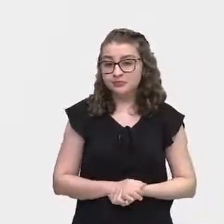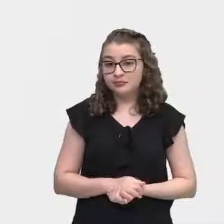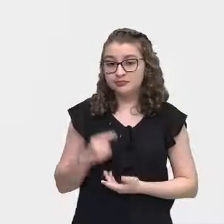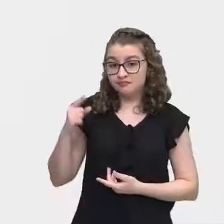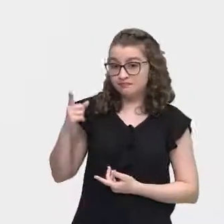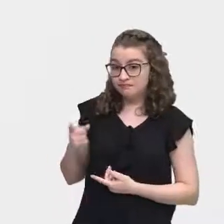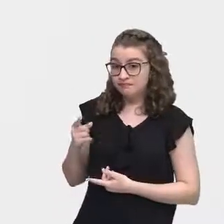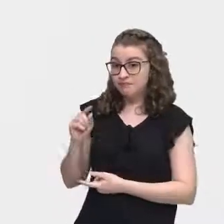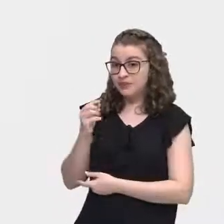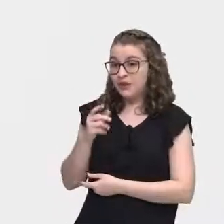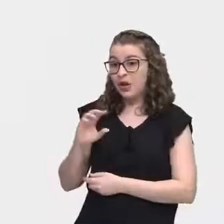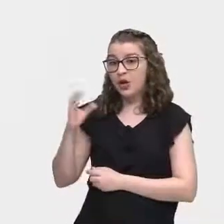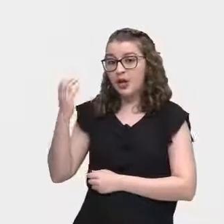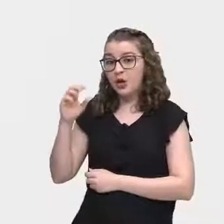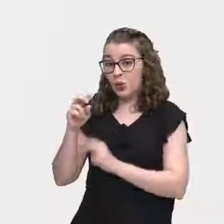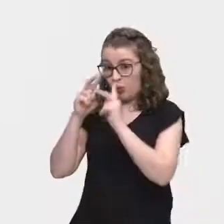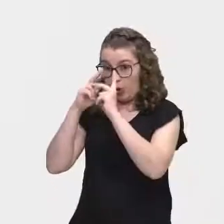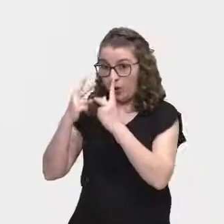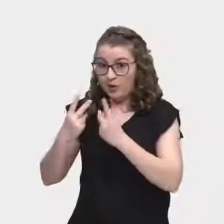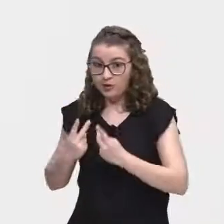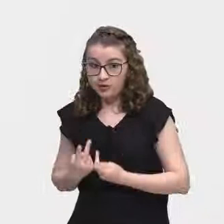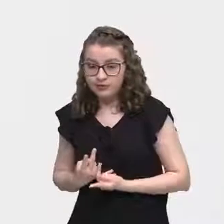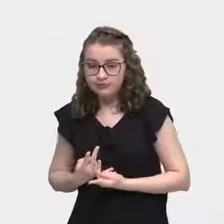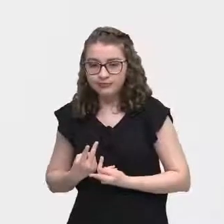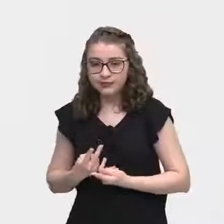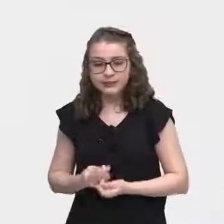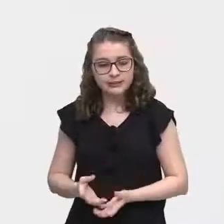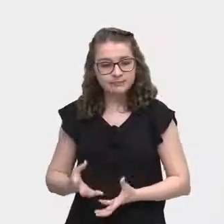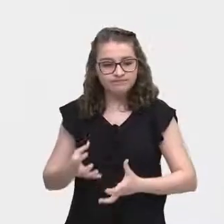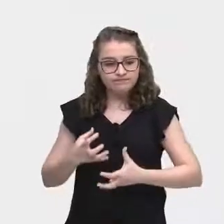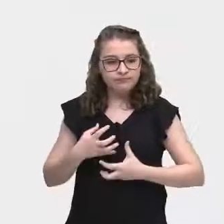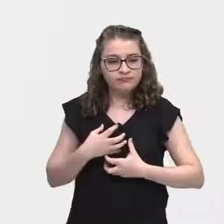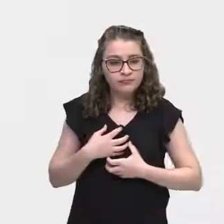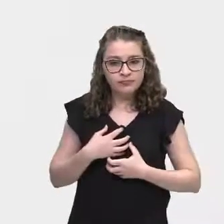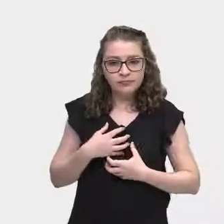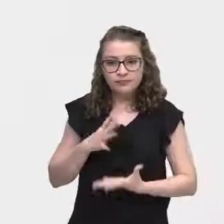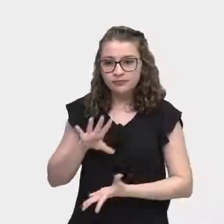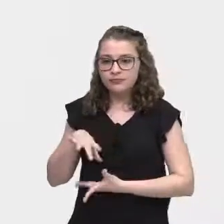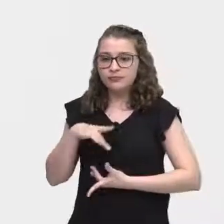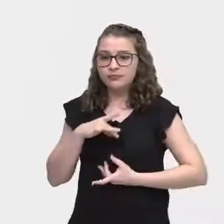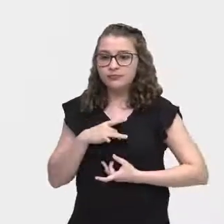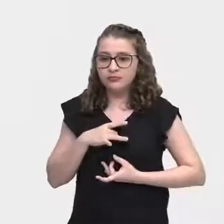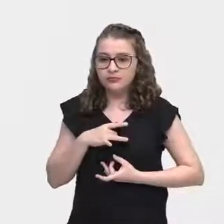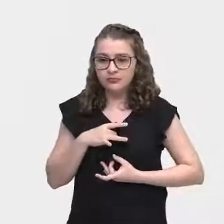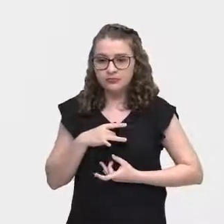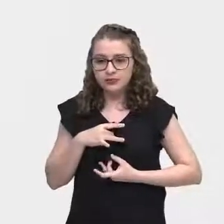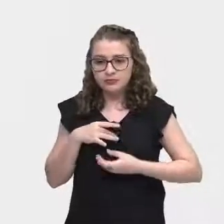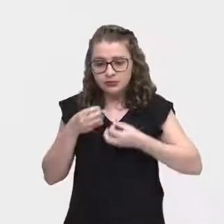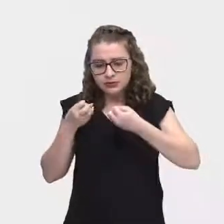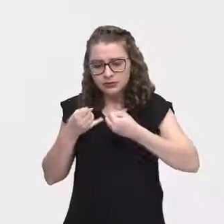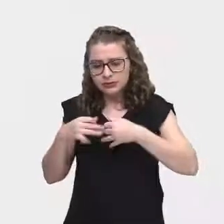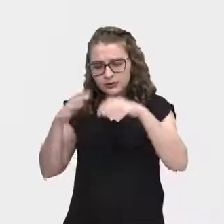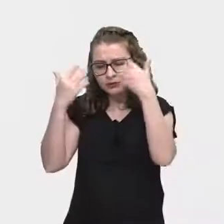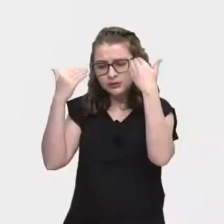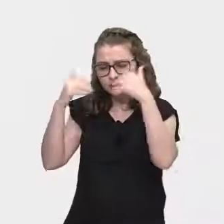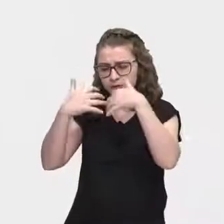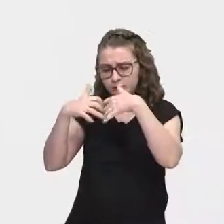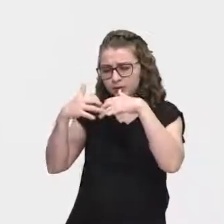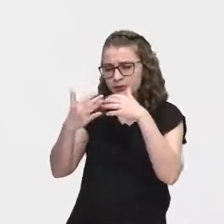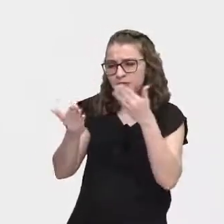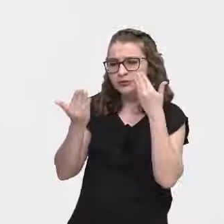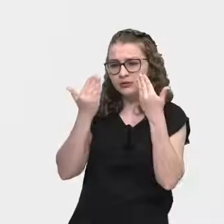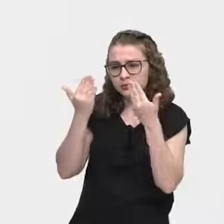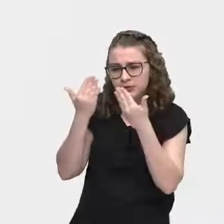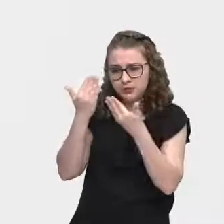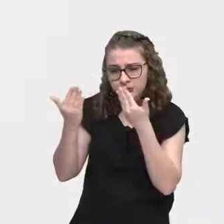As ciências humanas, elas vão atrás das ciências do espírito. Ela busca explicar a natureza e compreender